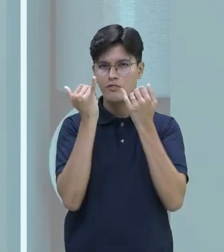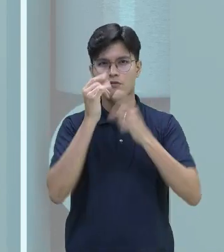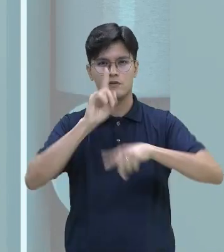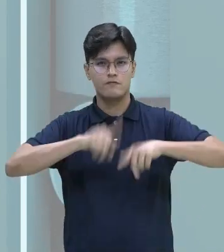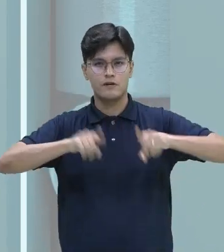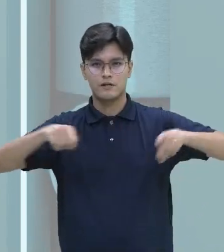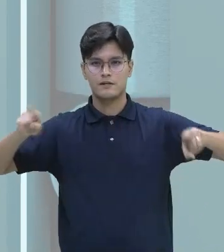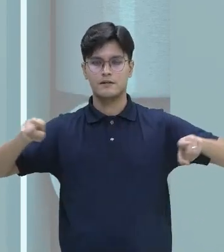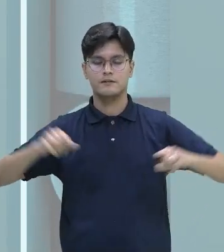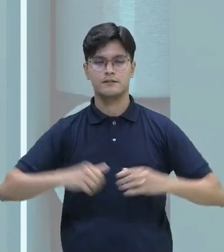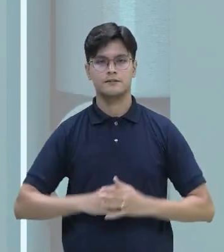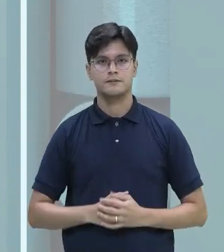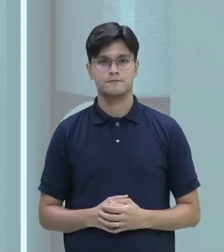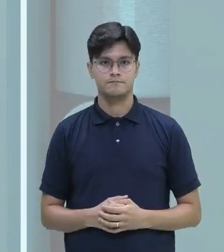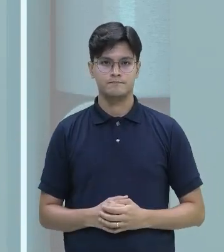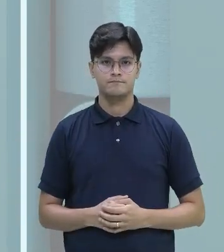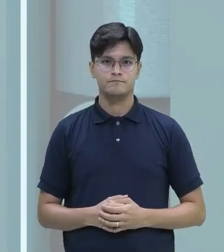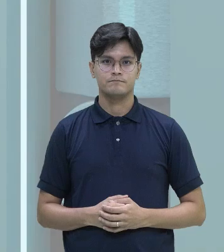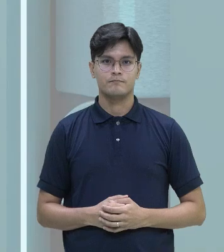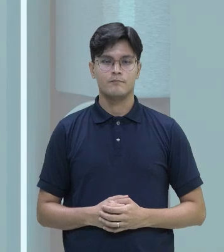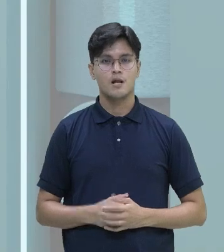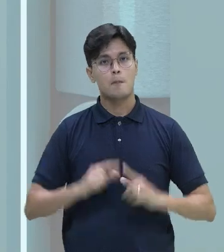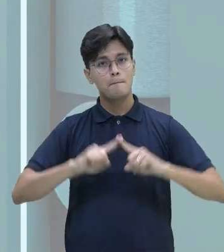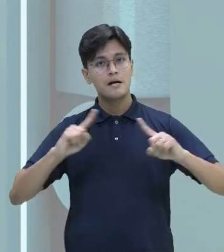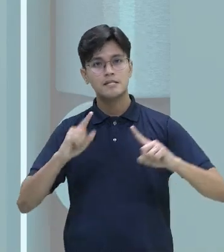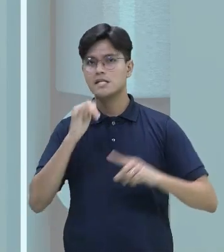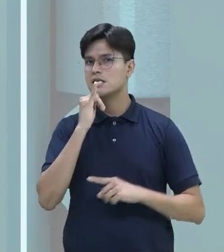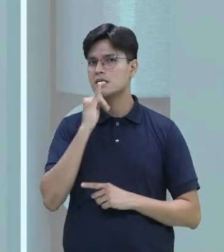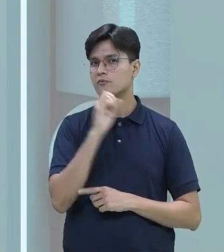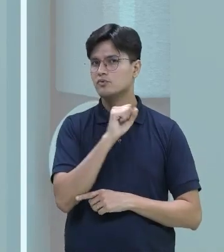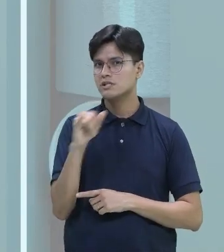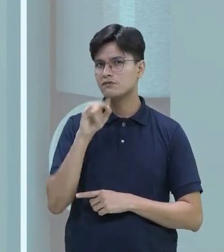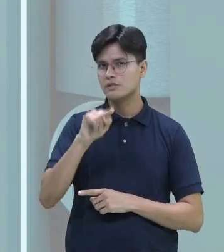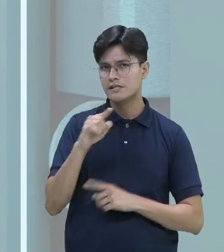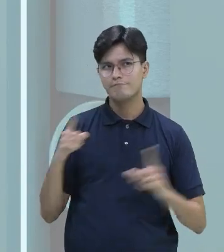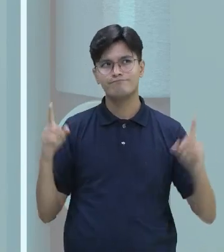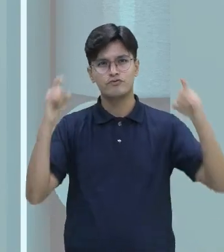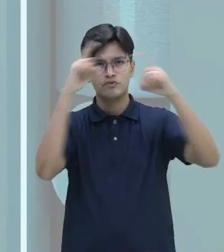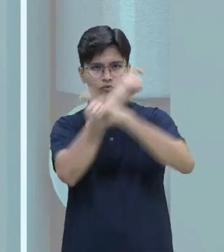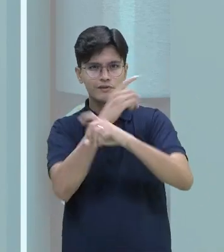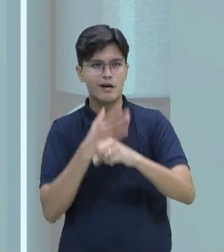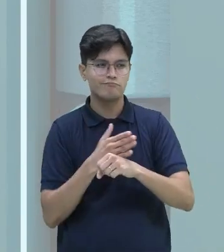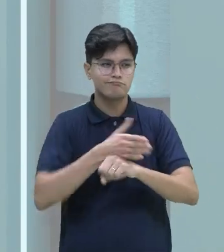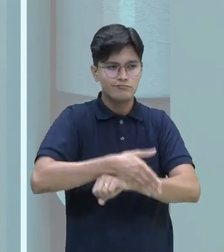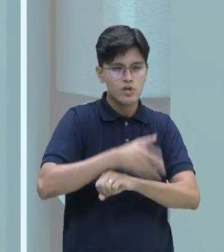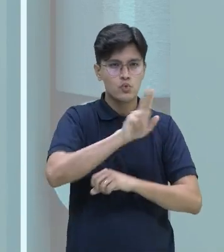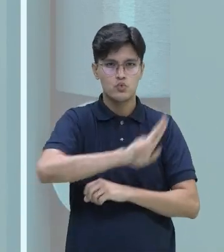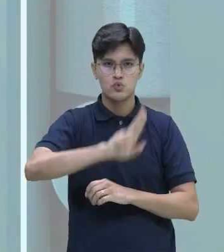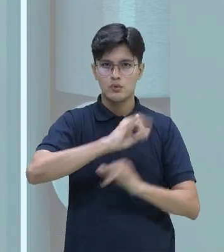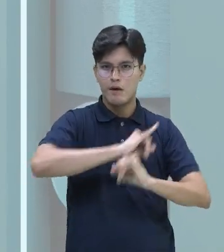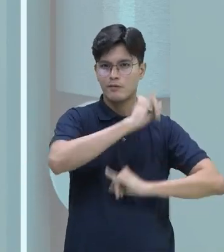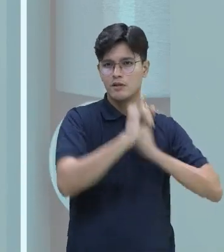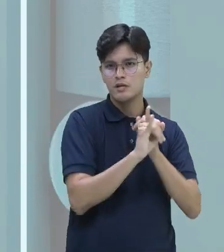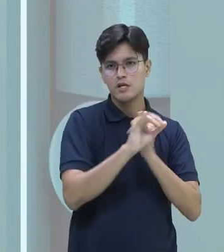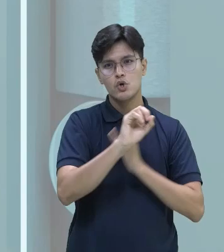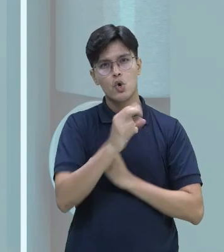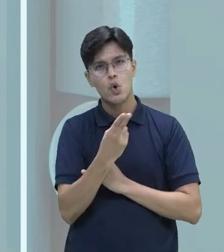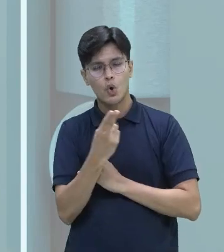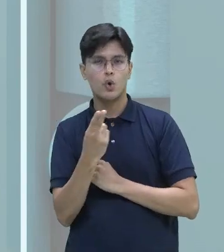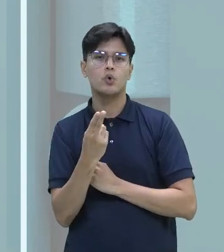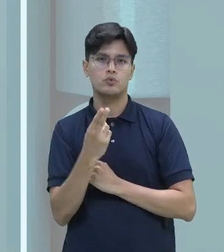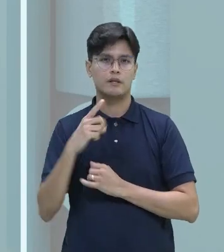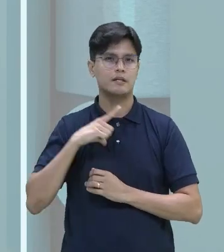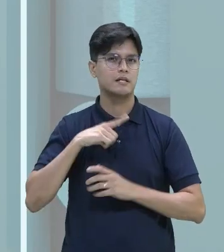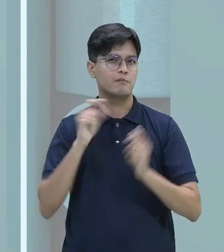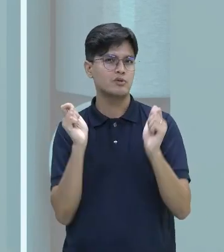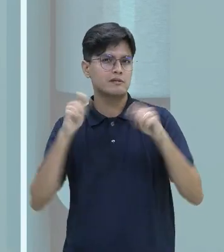Ah, professora, mas de repente eu não tenho acesso à internet. Ah, de repente eu só consigo assistir ao jornal televisivo. Ok,